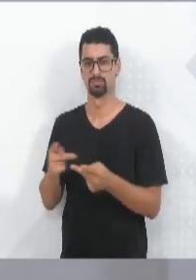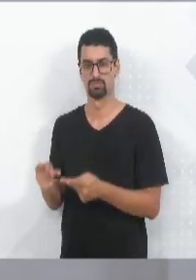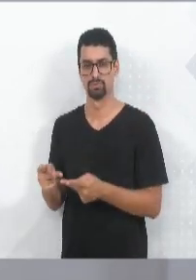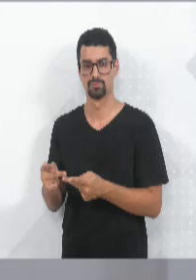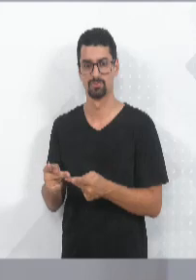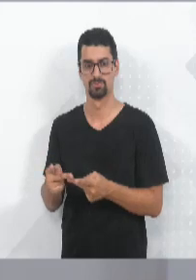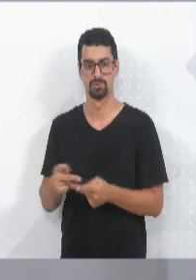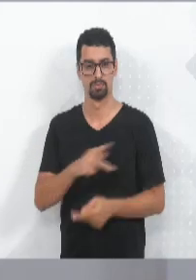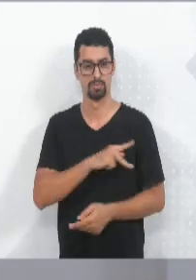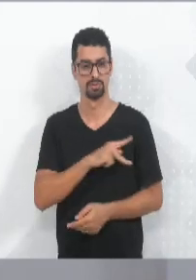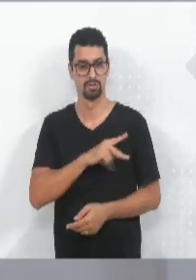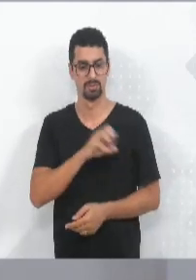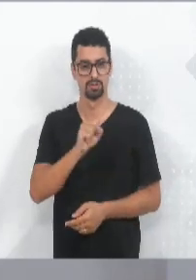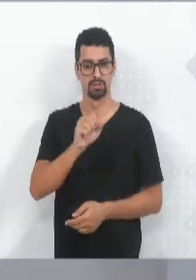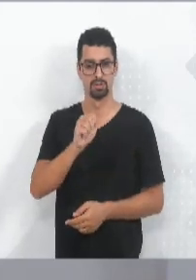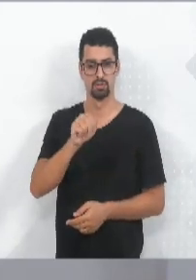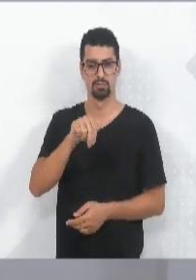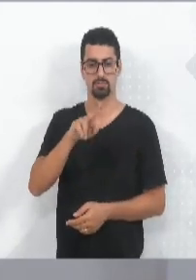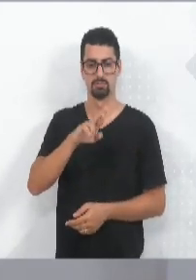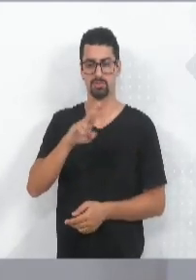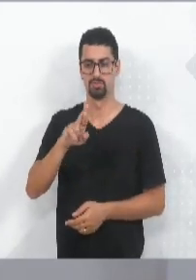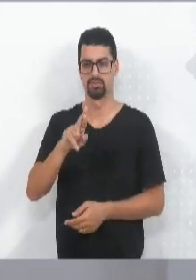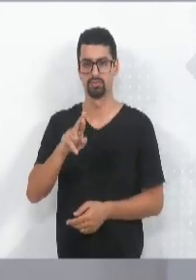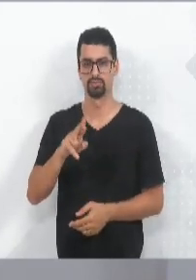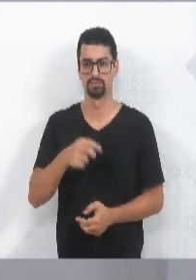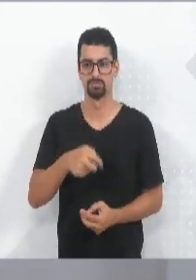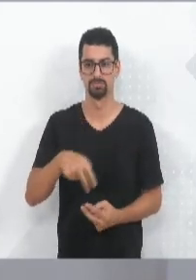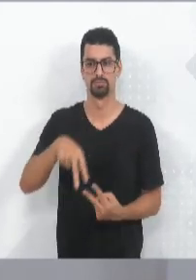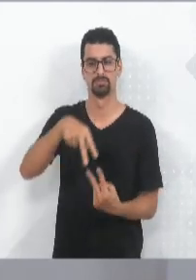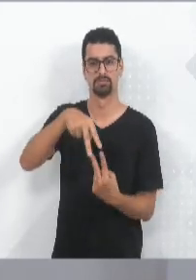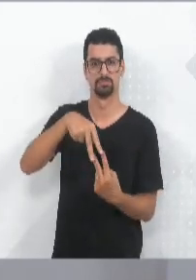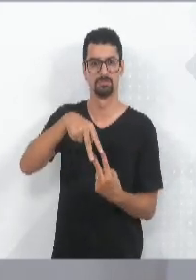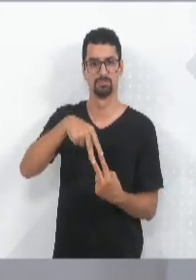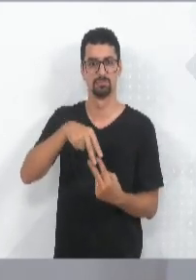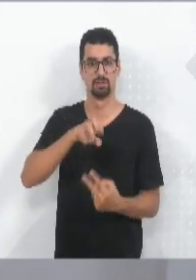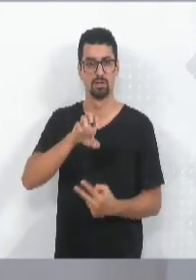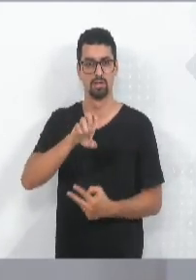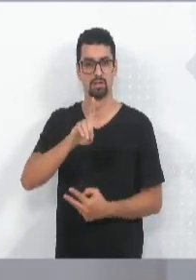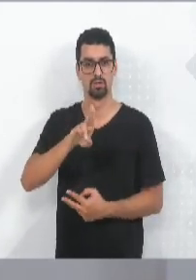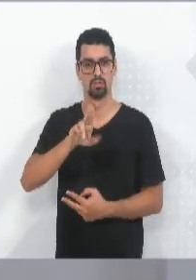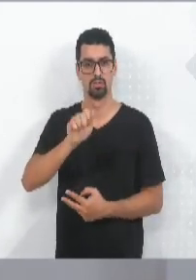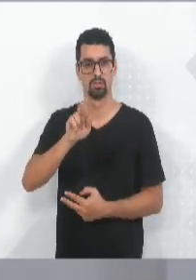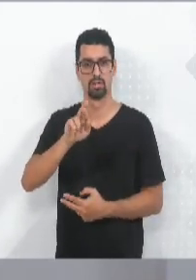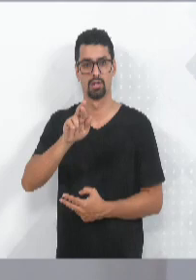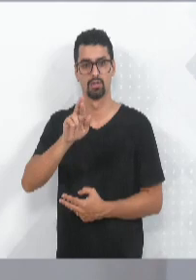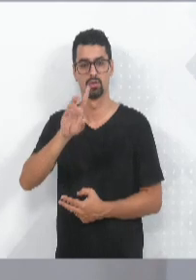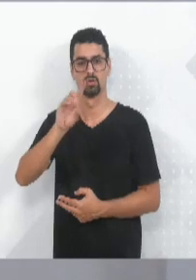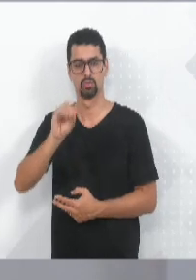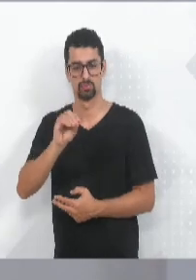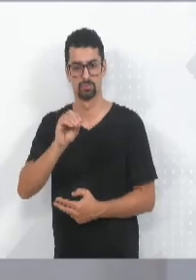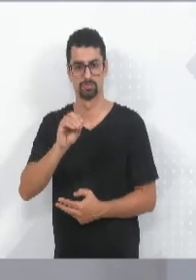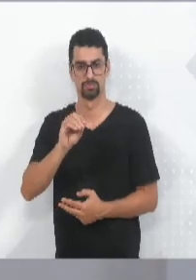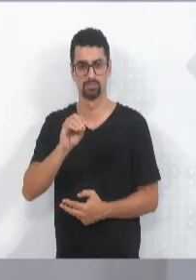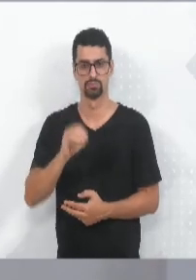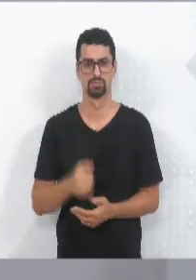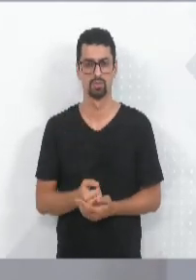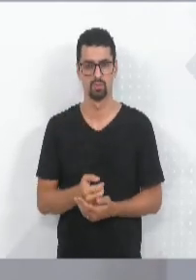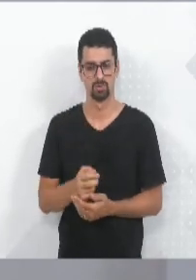somar sociedade Maçônica Regional Eduardo chadrac é assim que